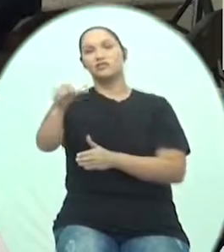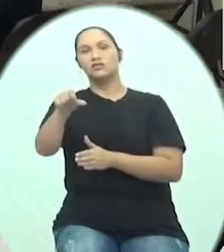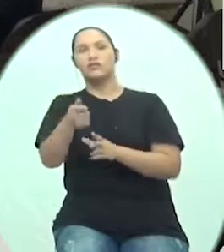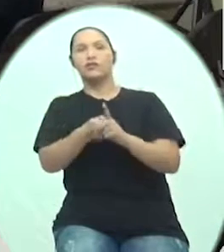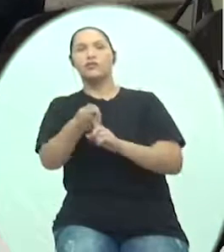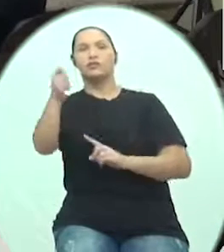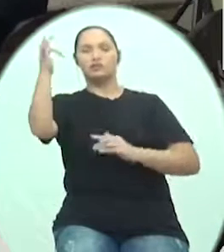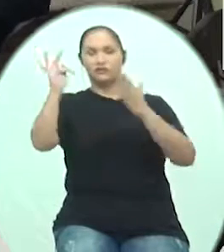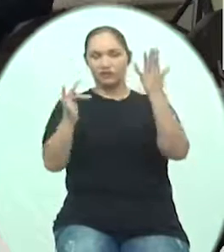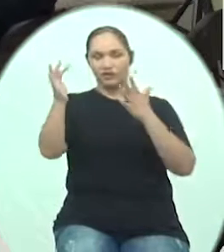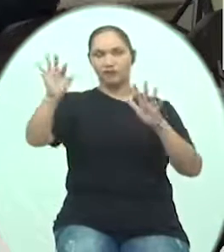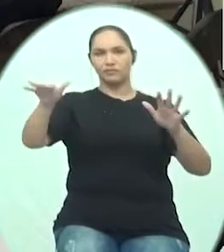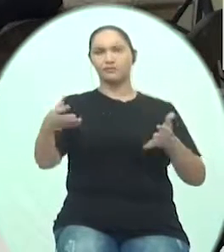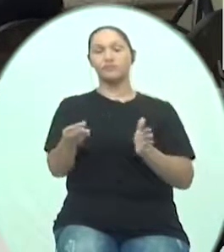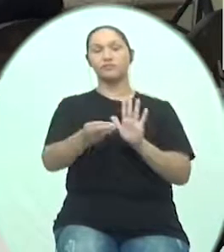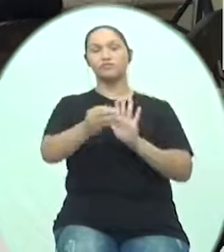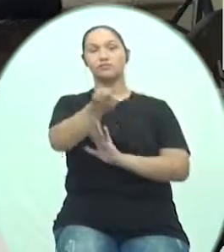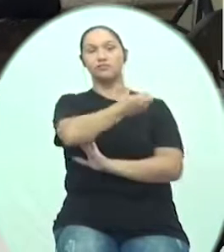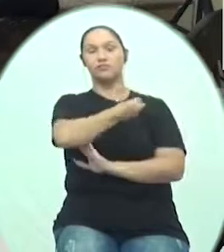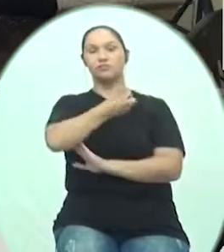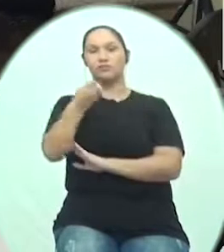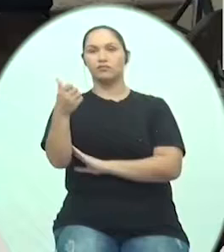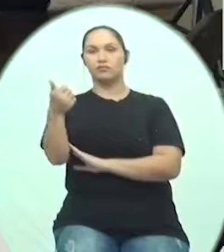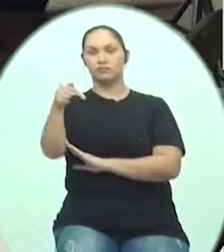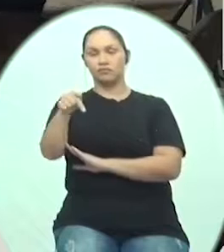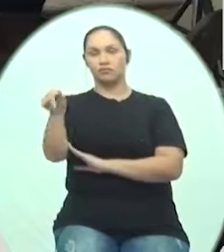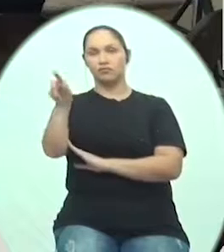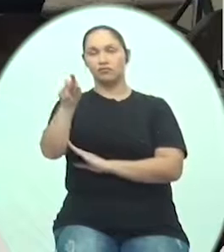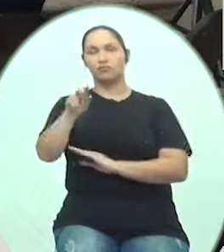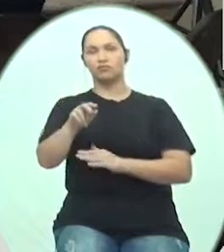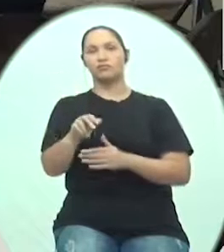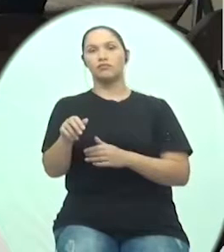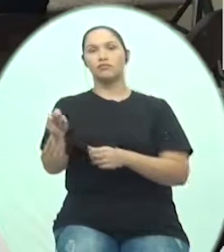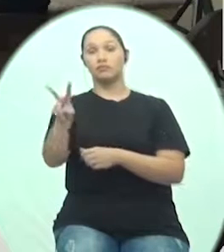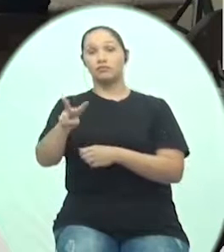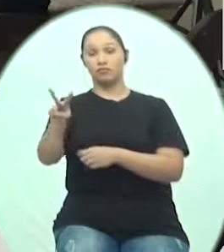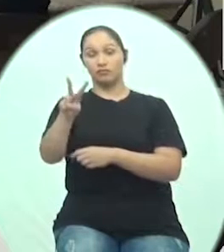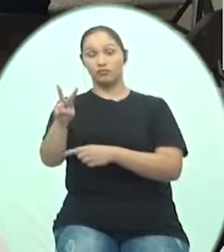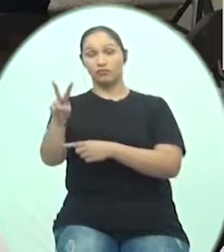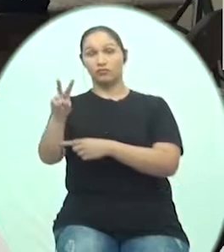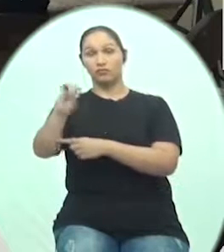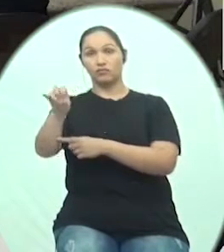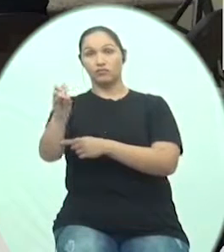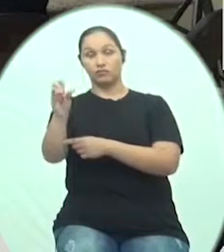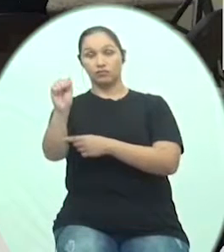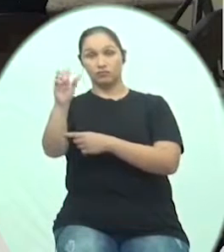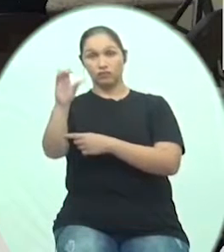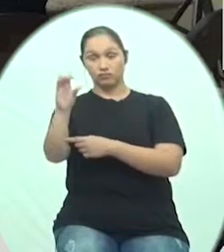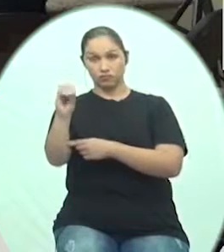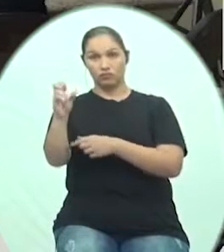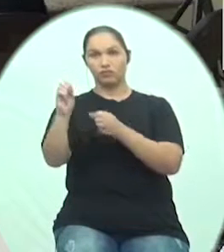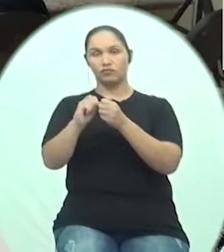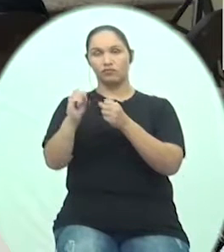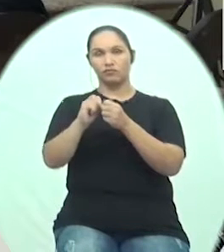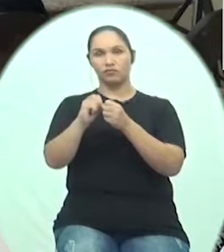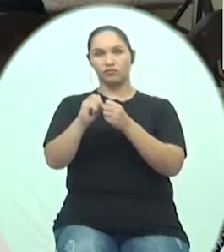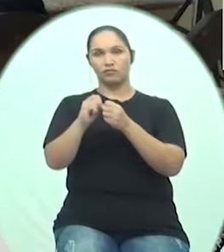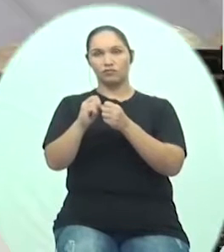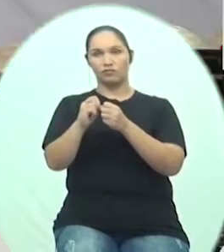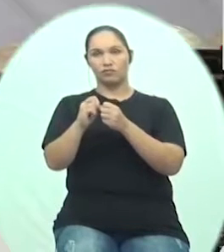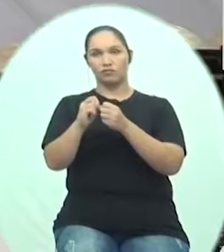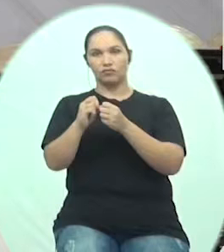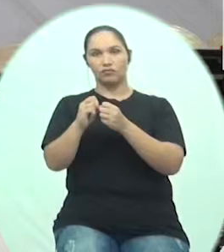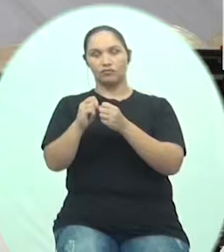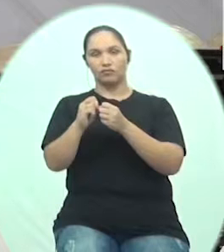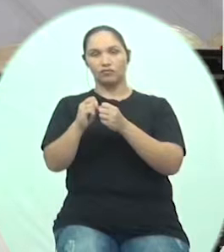indicação número 017/2020 autor Vereador aldinei João potele assunto procada limpeza